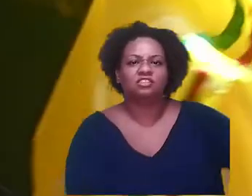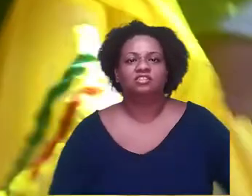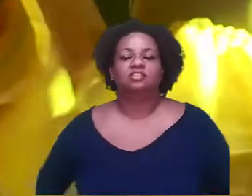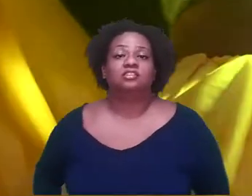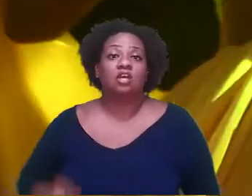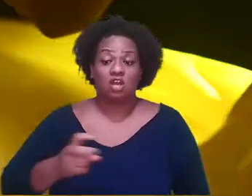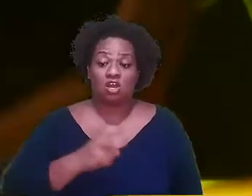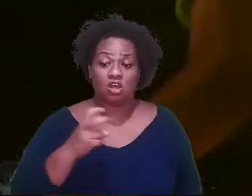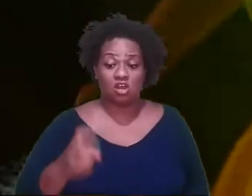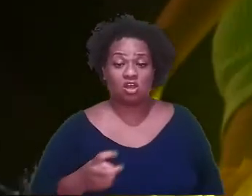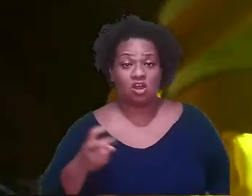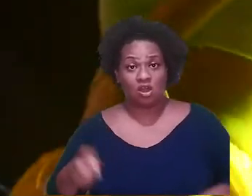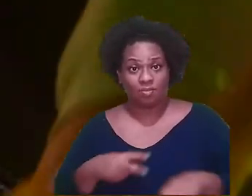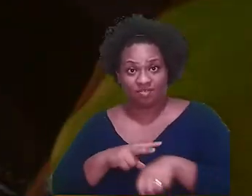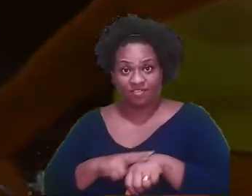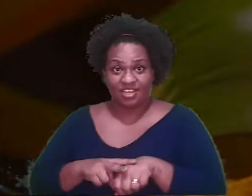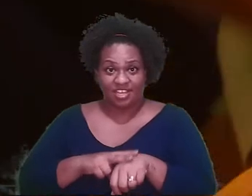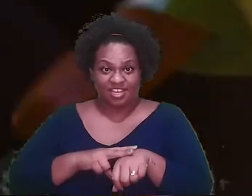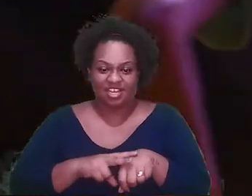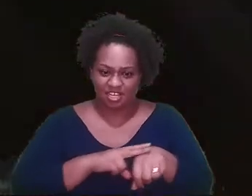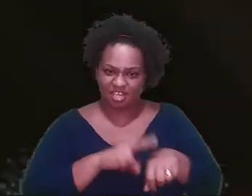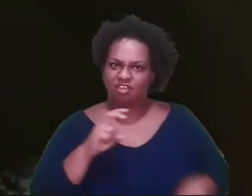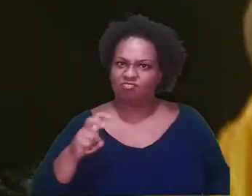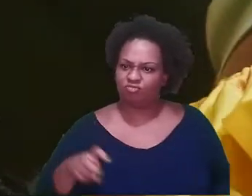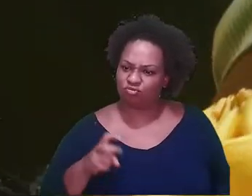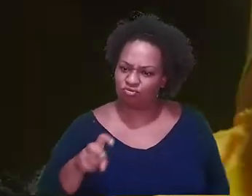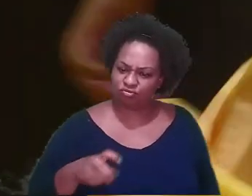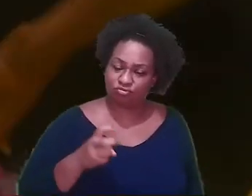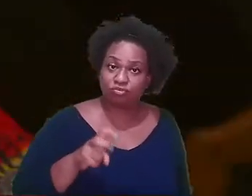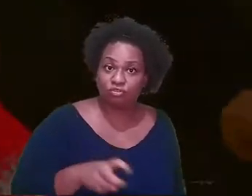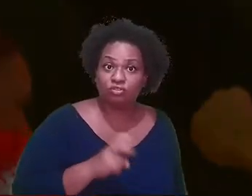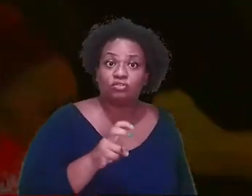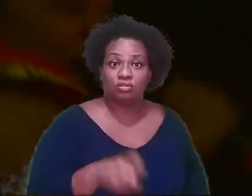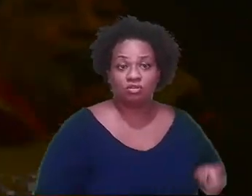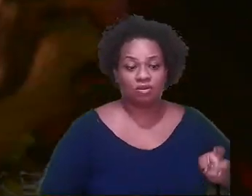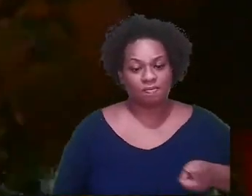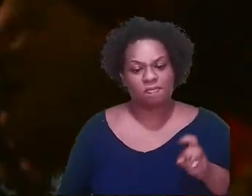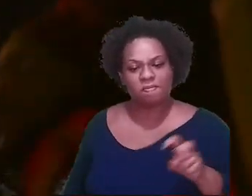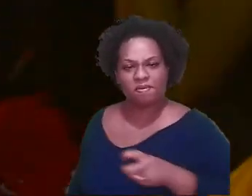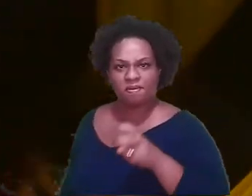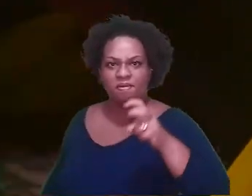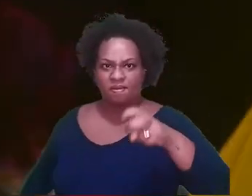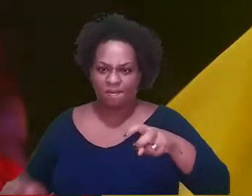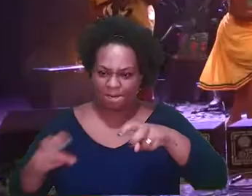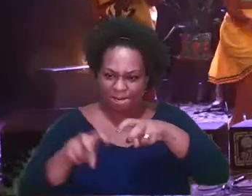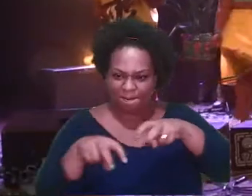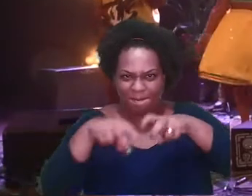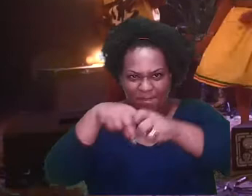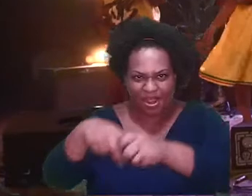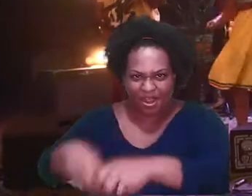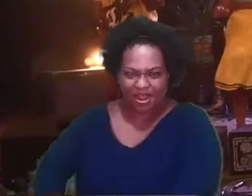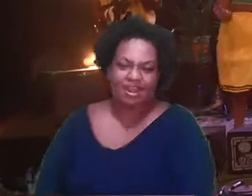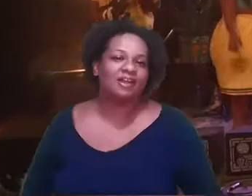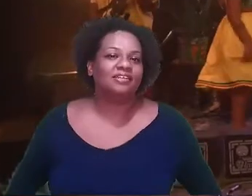é cobra verde, cobra de coral. Ela é surucucu, ela quer me pegar.